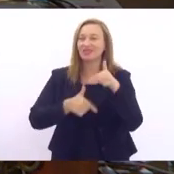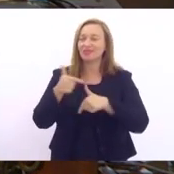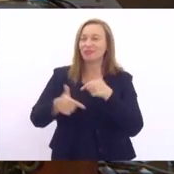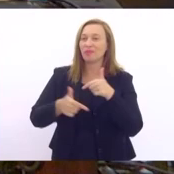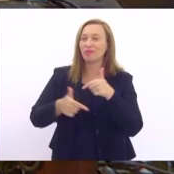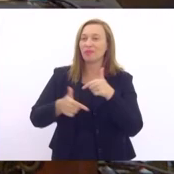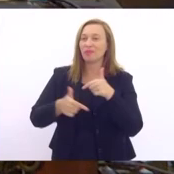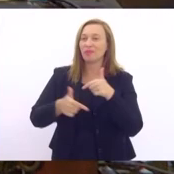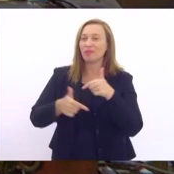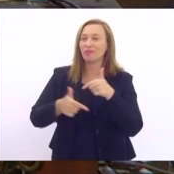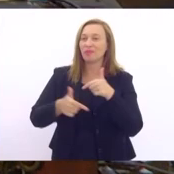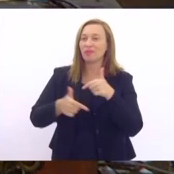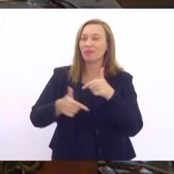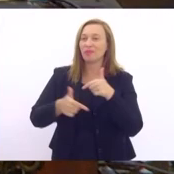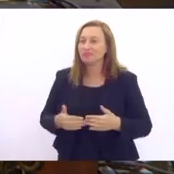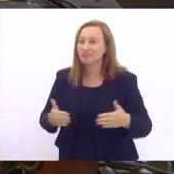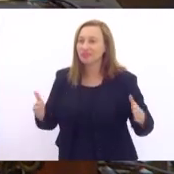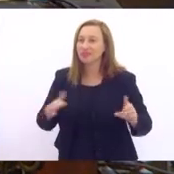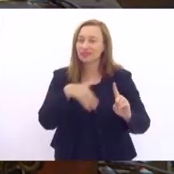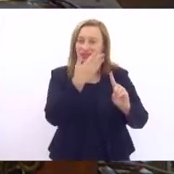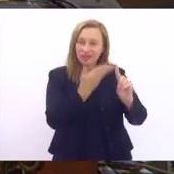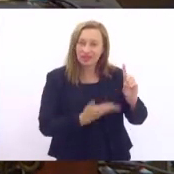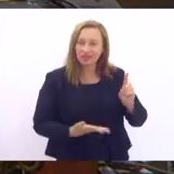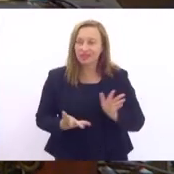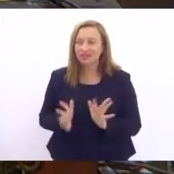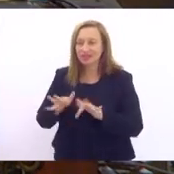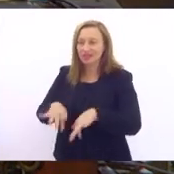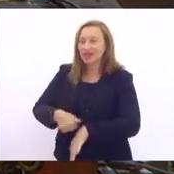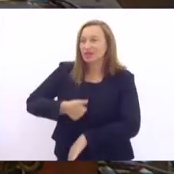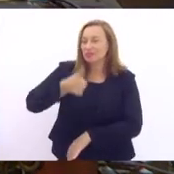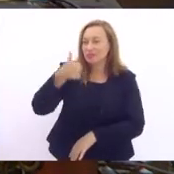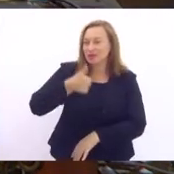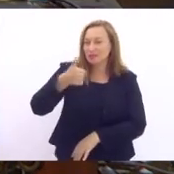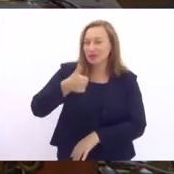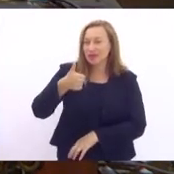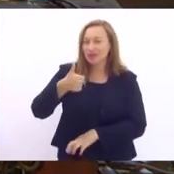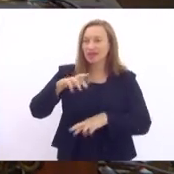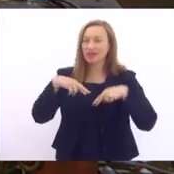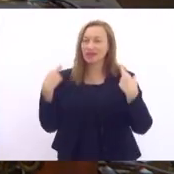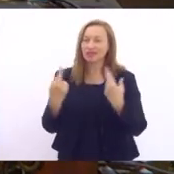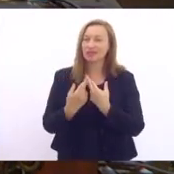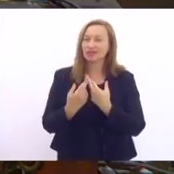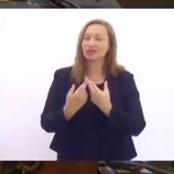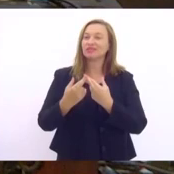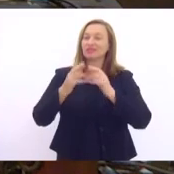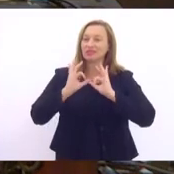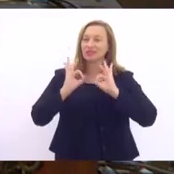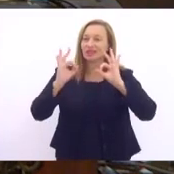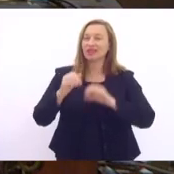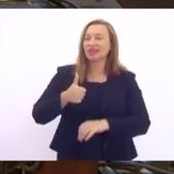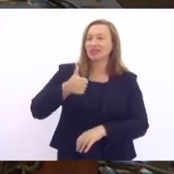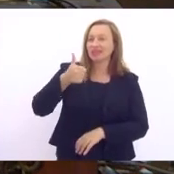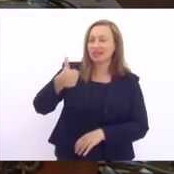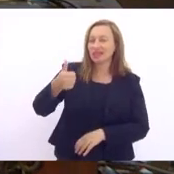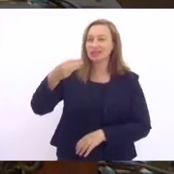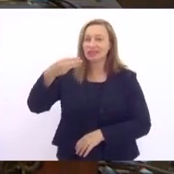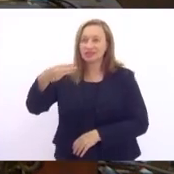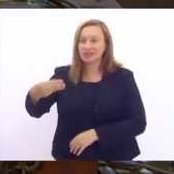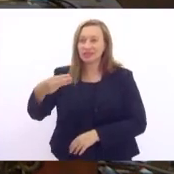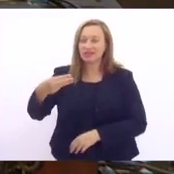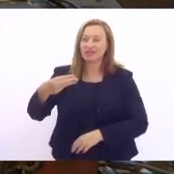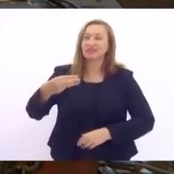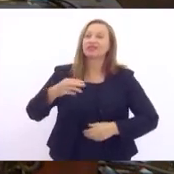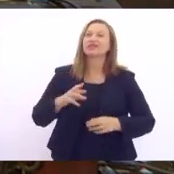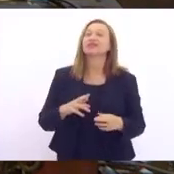solene de encerramento da primeira sessão legislativa da 13ª legislatura. A